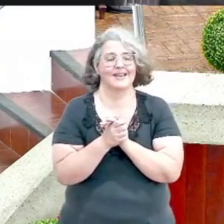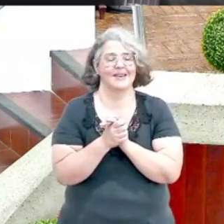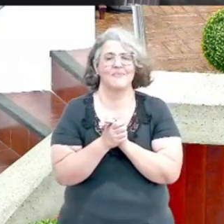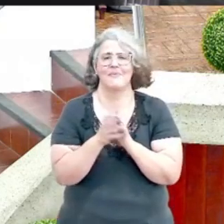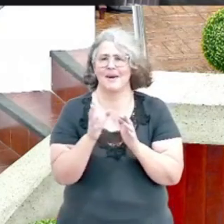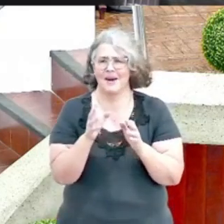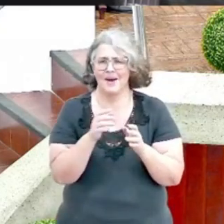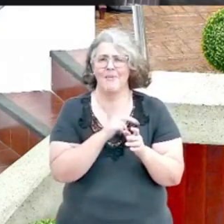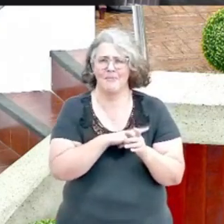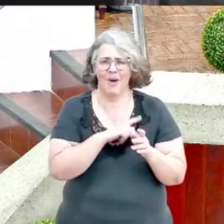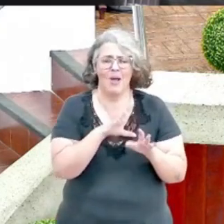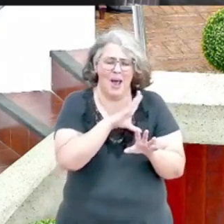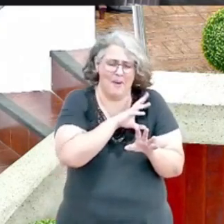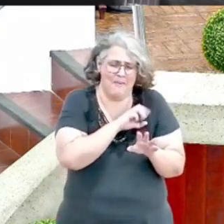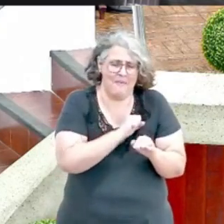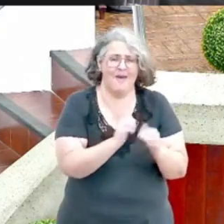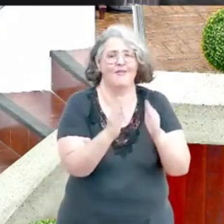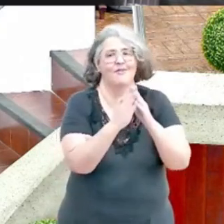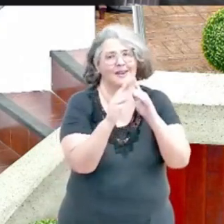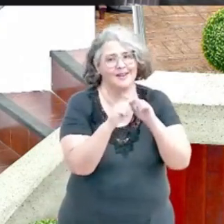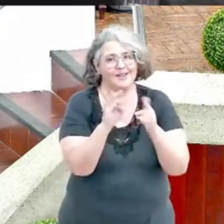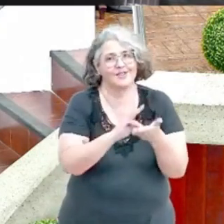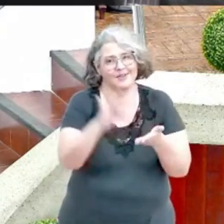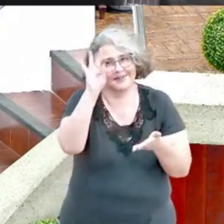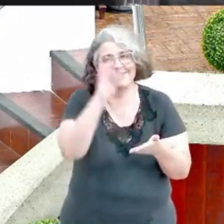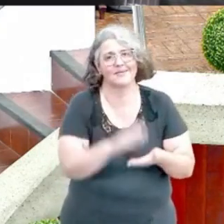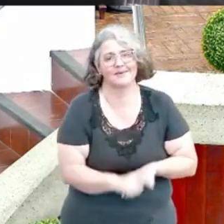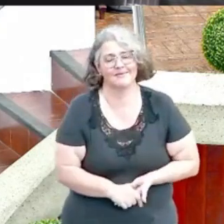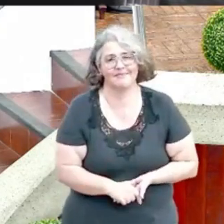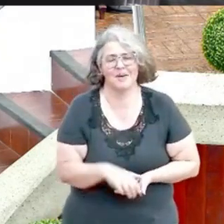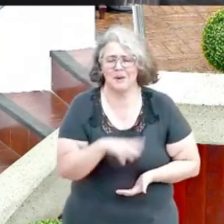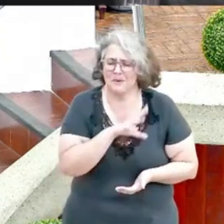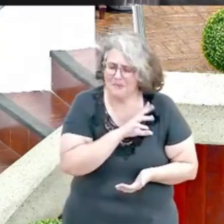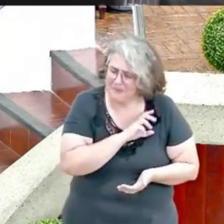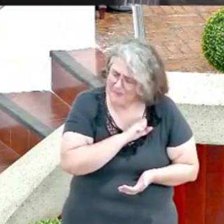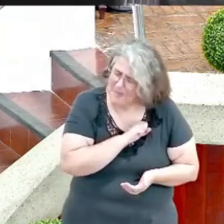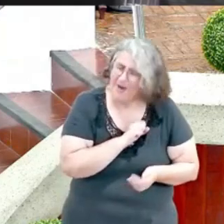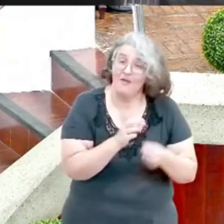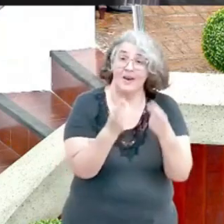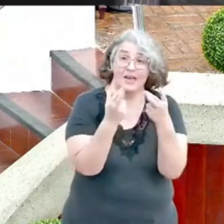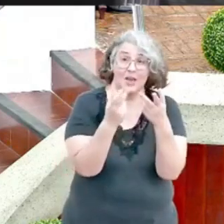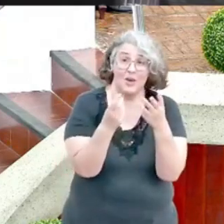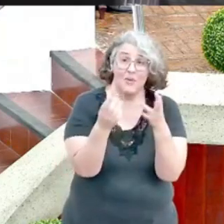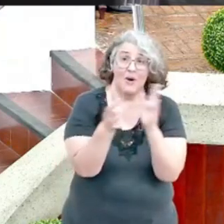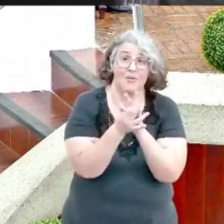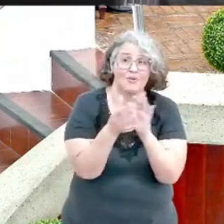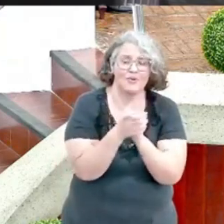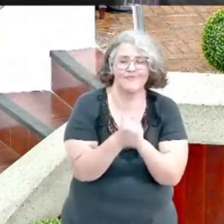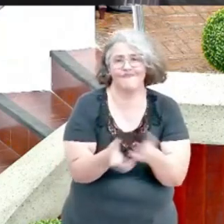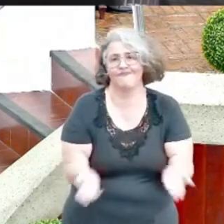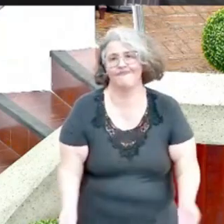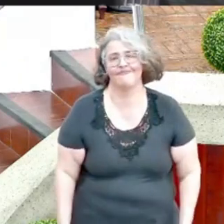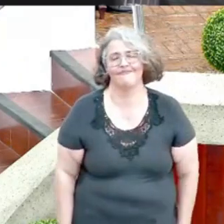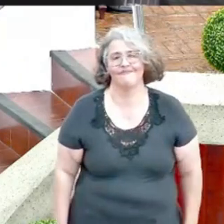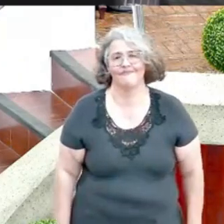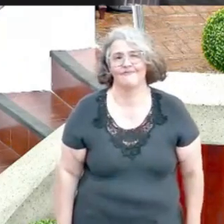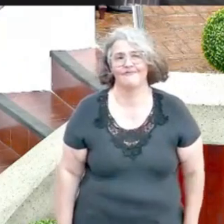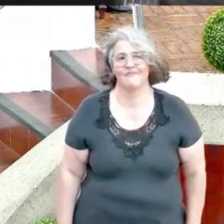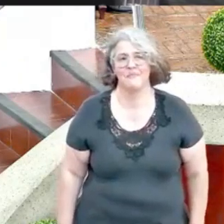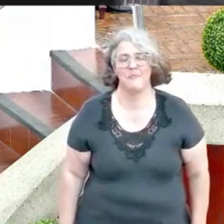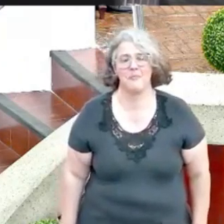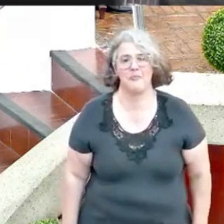amava aquela igreja. Paulo amava muito aquela igreja. E nós não temos problemas de tradução nesse